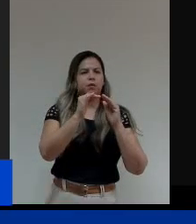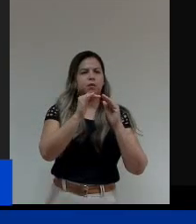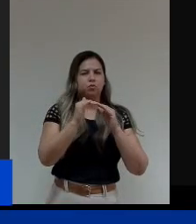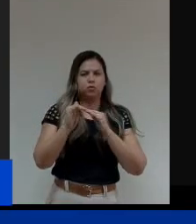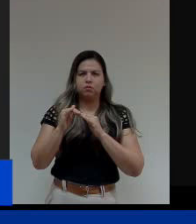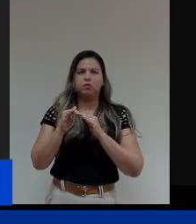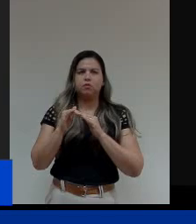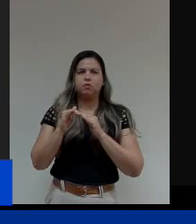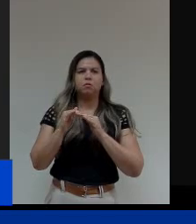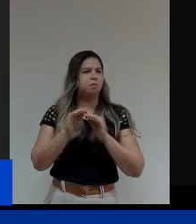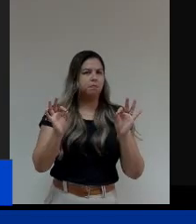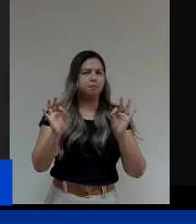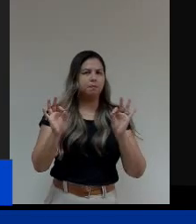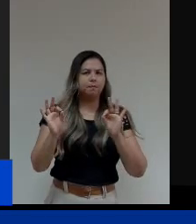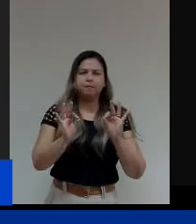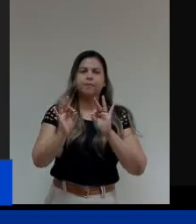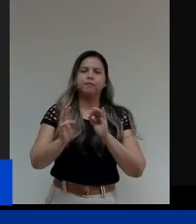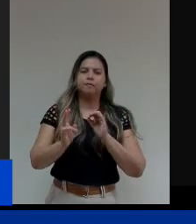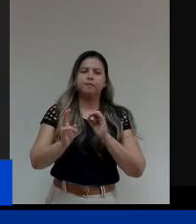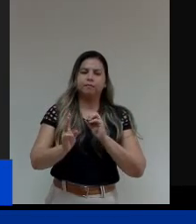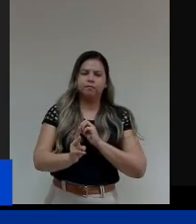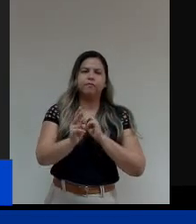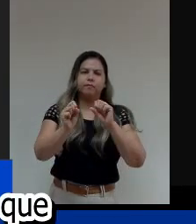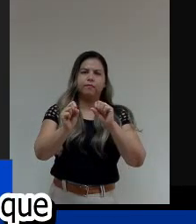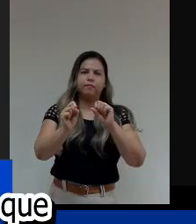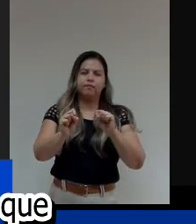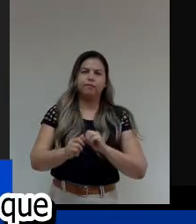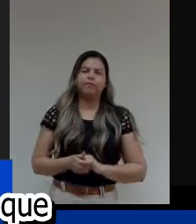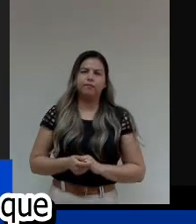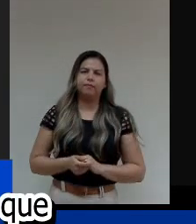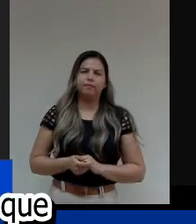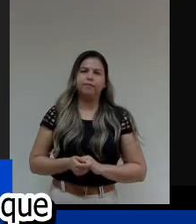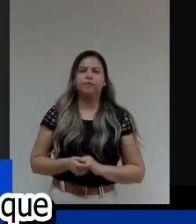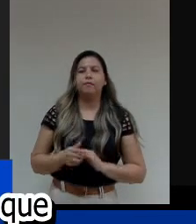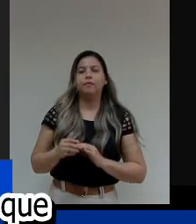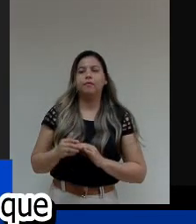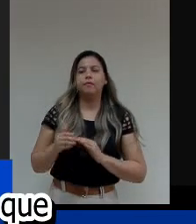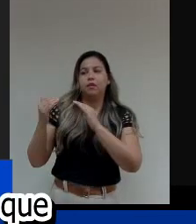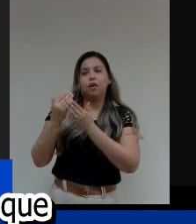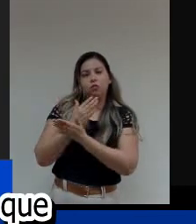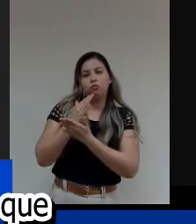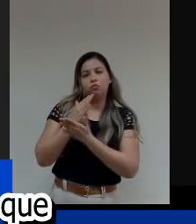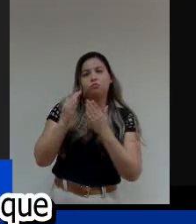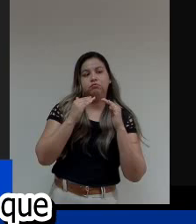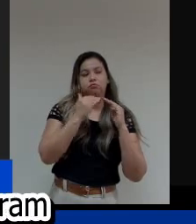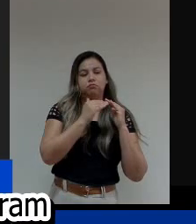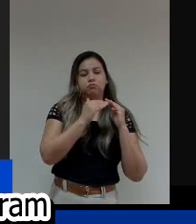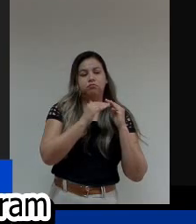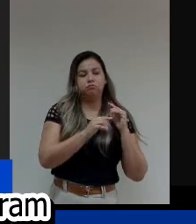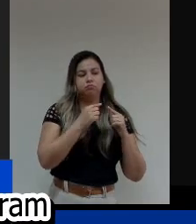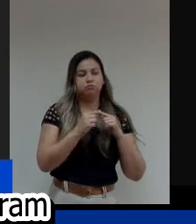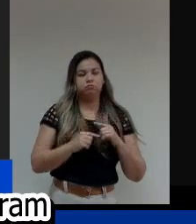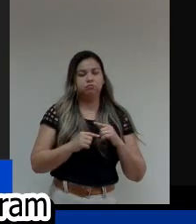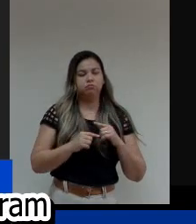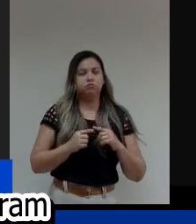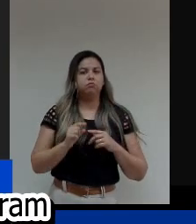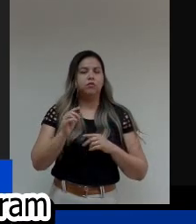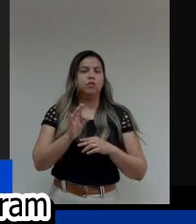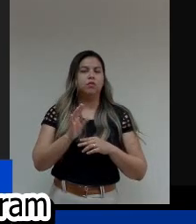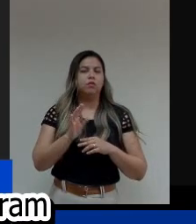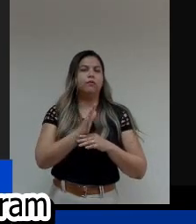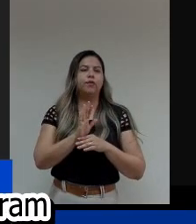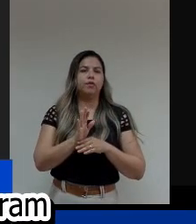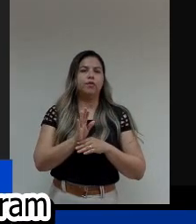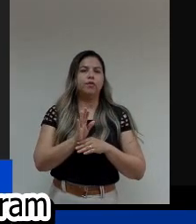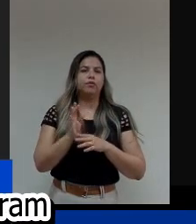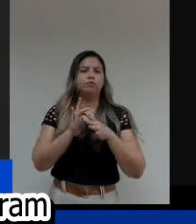conhecimento. Não há, Excelência, pode prosseguir. A controvérsia central reside na alegação de que o vídeo publicado no